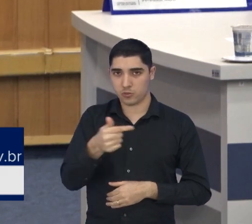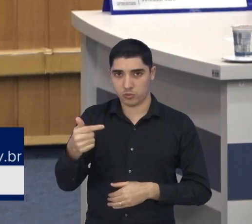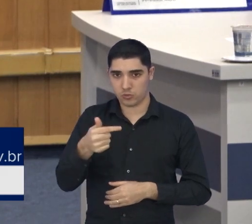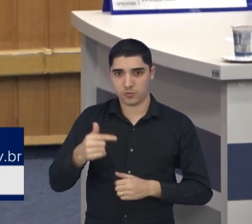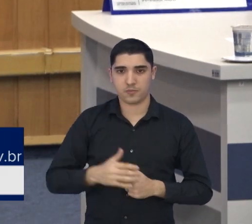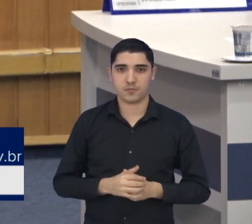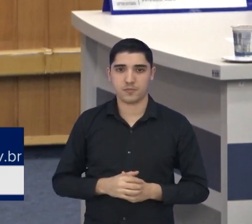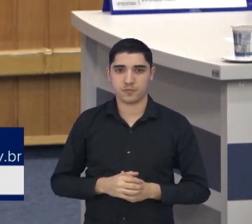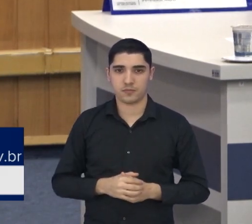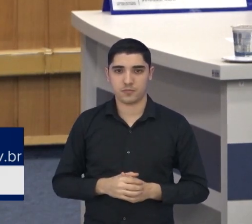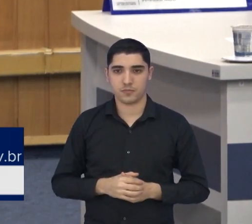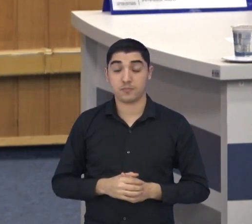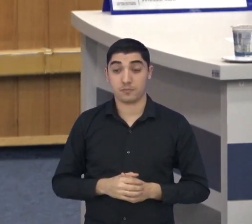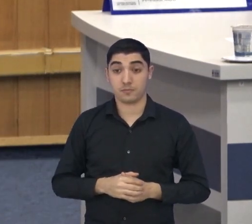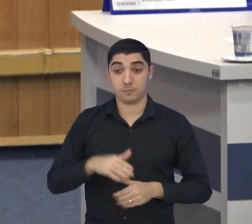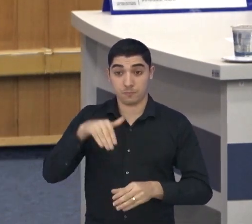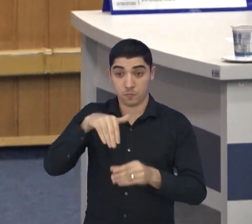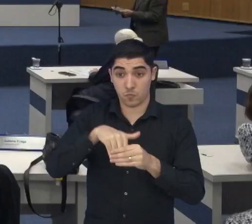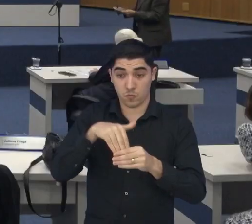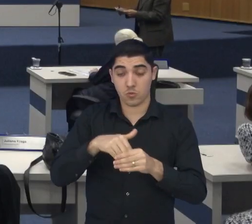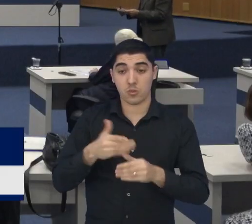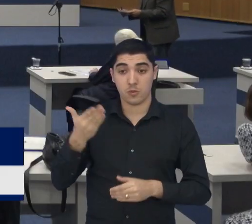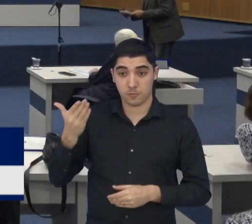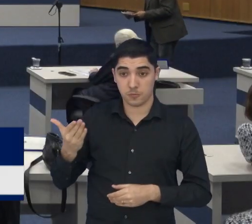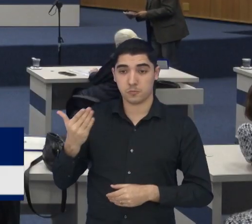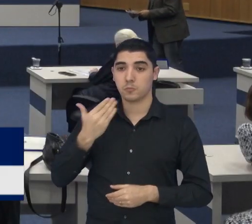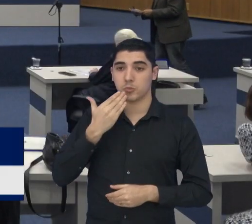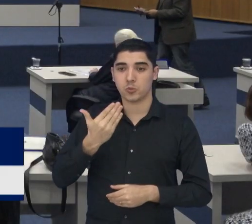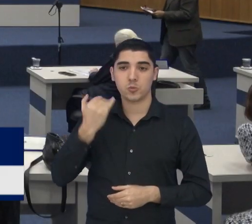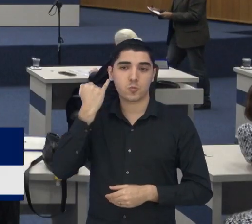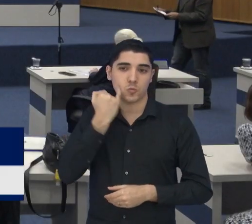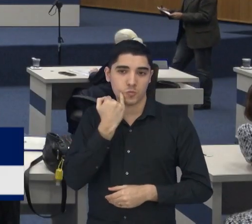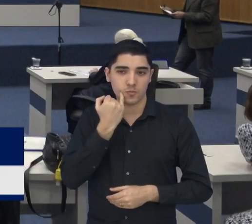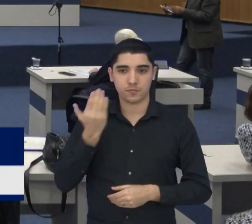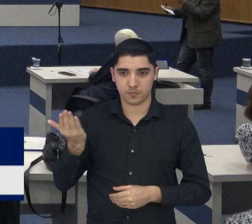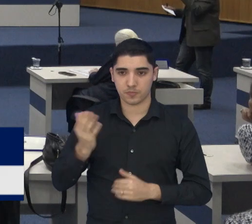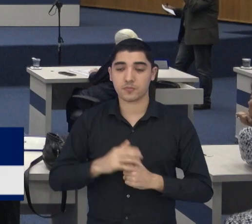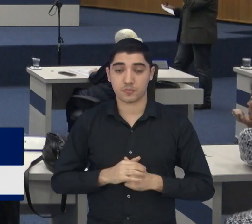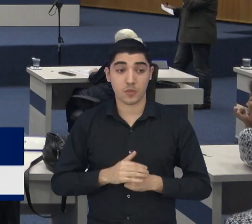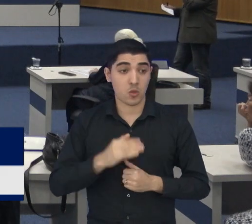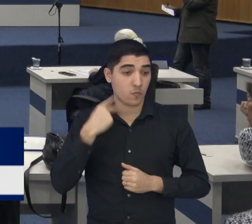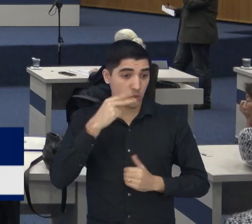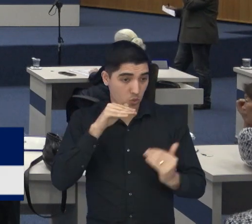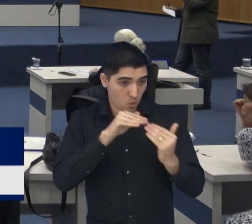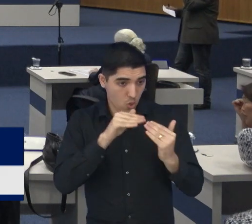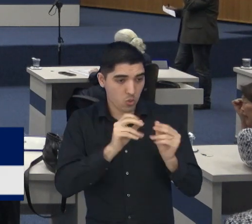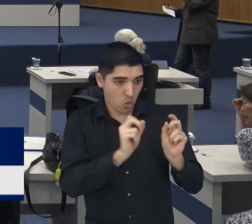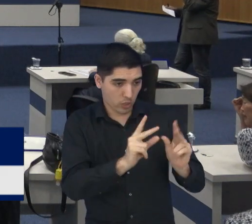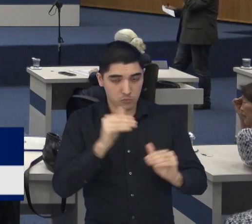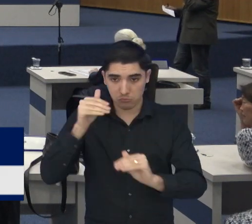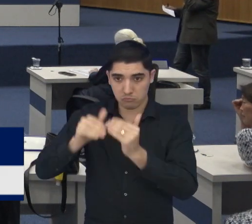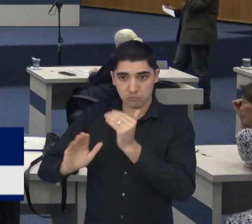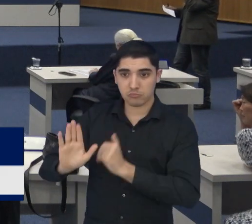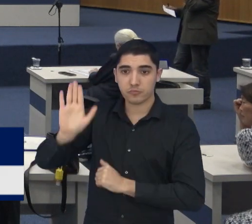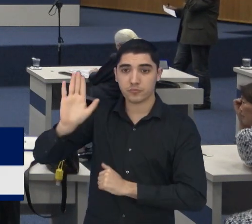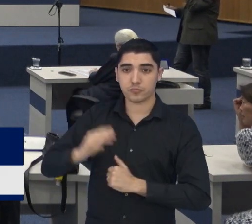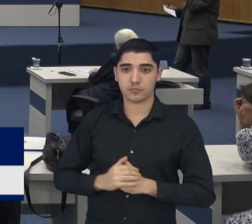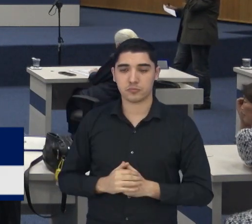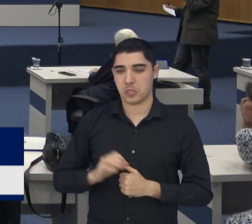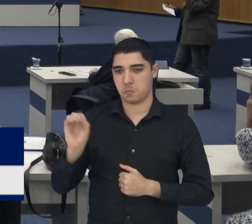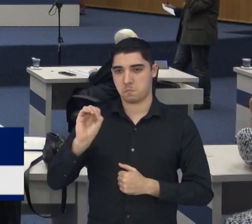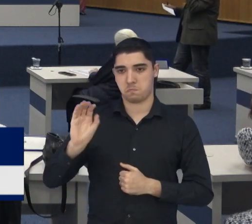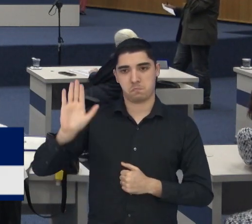11967/2022. Em votação, o pedido verbal do vereador José Luiz. Vereador Saudar, permaneça a comissão, os contrários se manifestem.